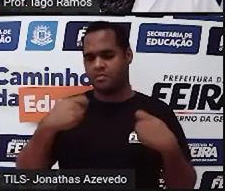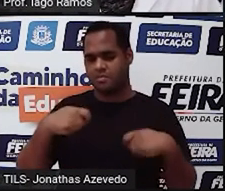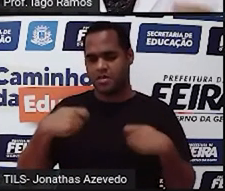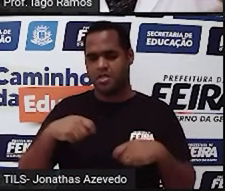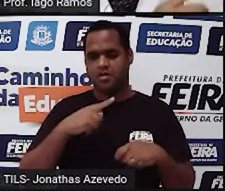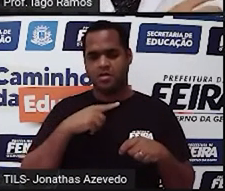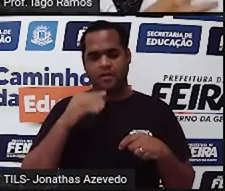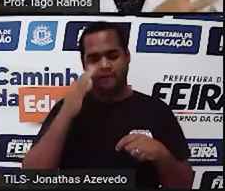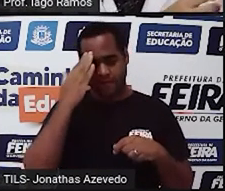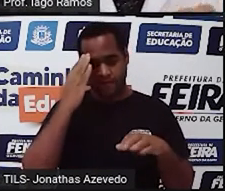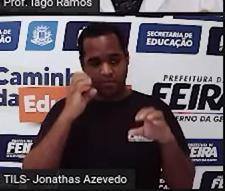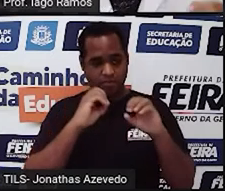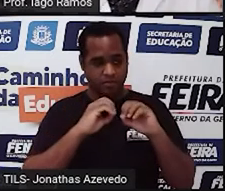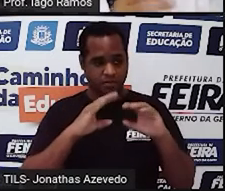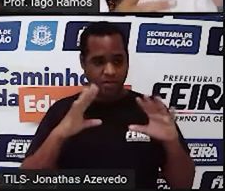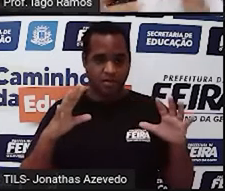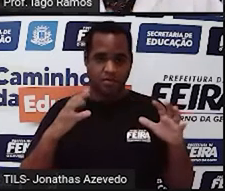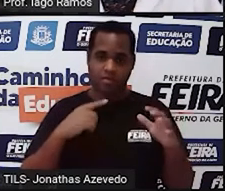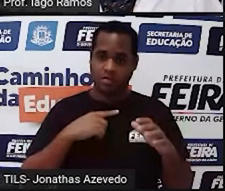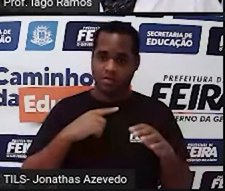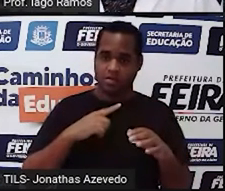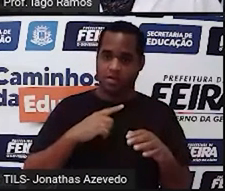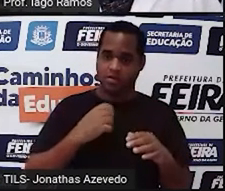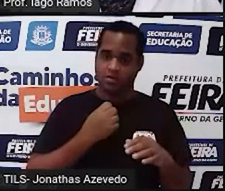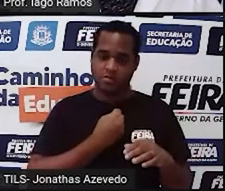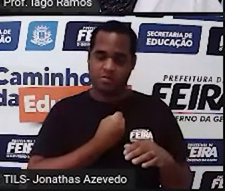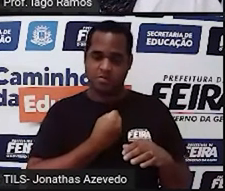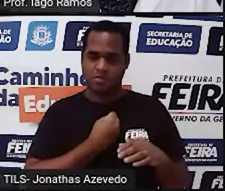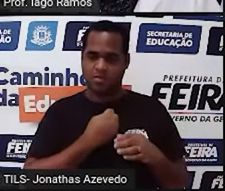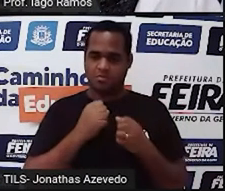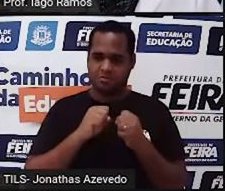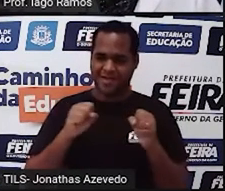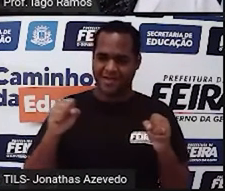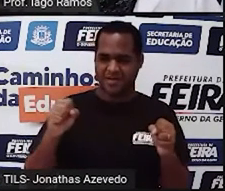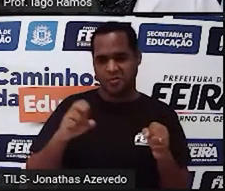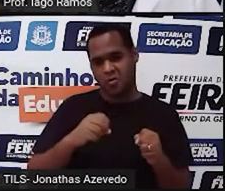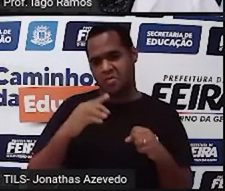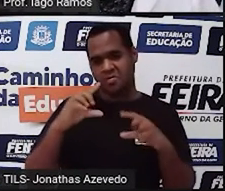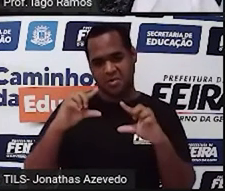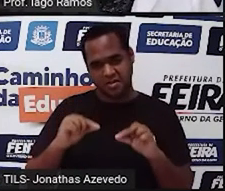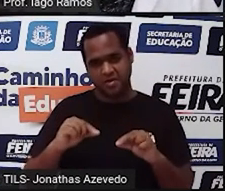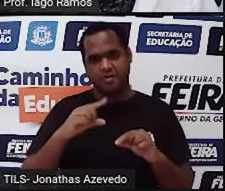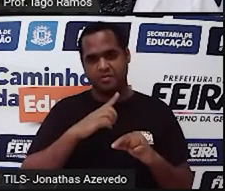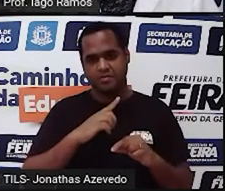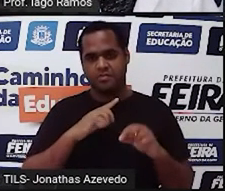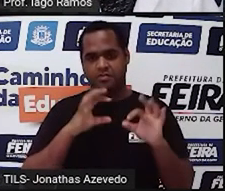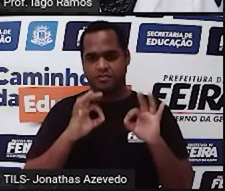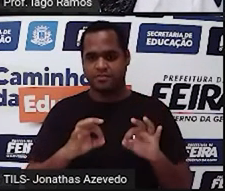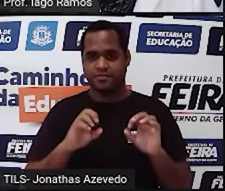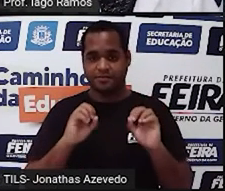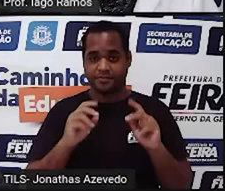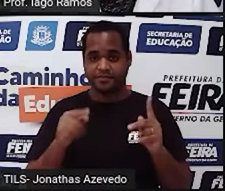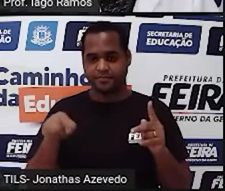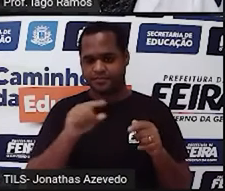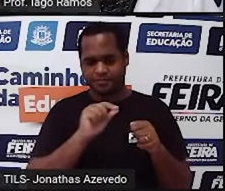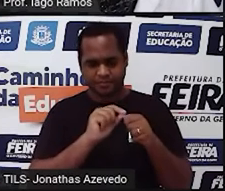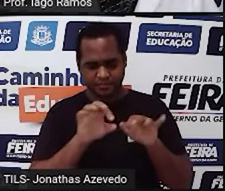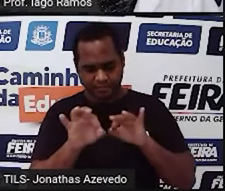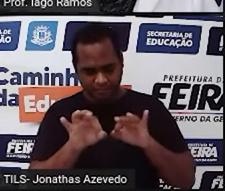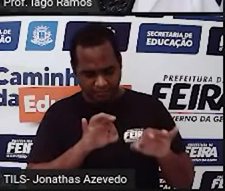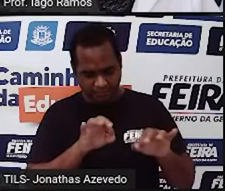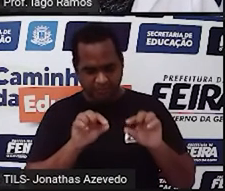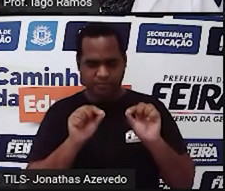descobrir quem são os maiores e os menores números certo então que é que a gente vai fazer